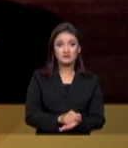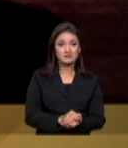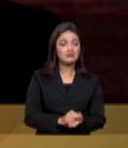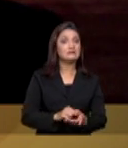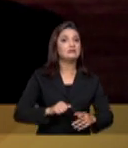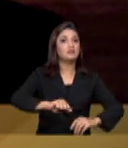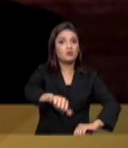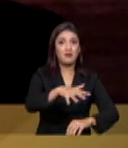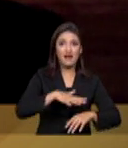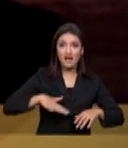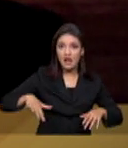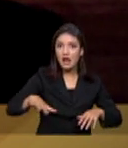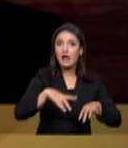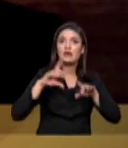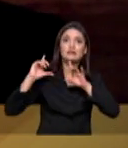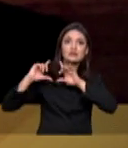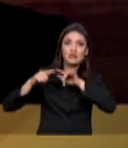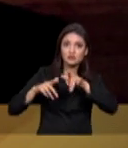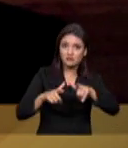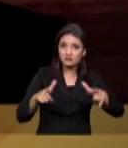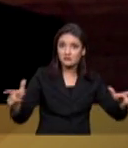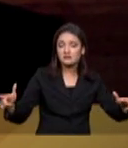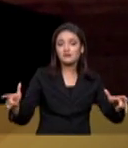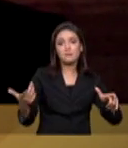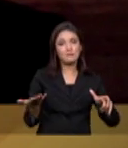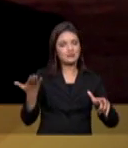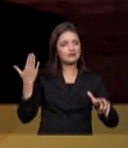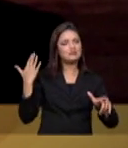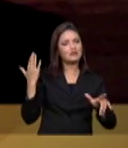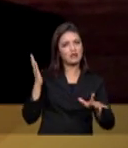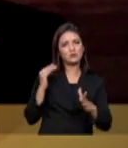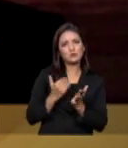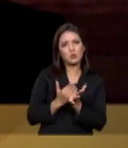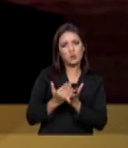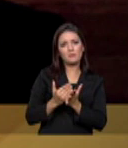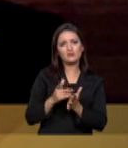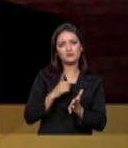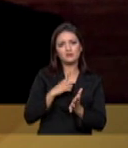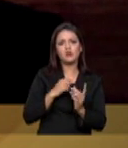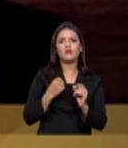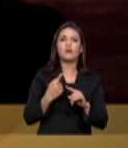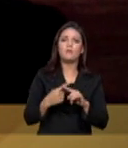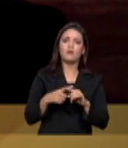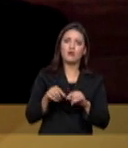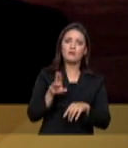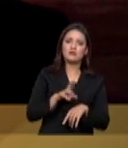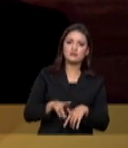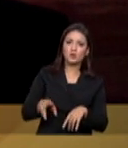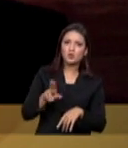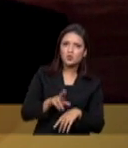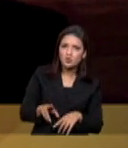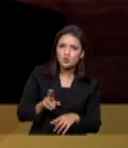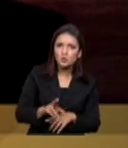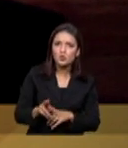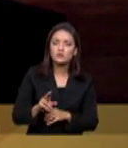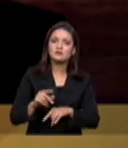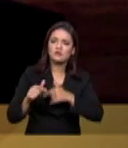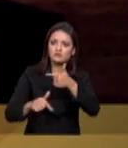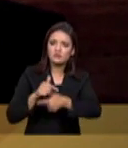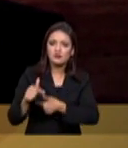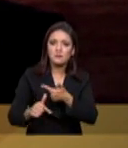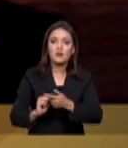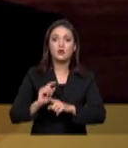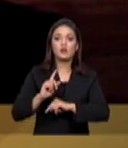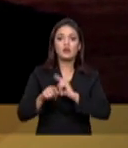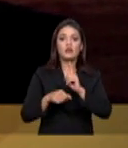parte do território tradicional num primeiro momento para utilização como mão de obra e depois para